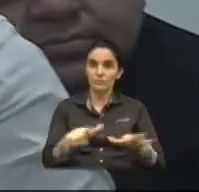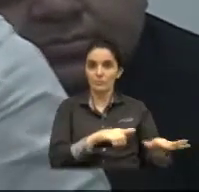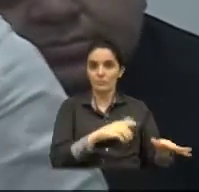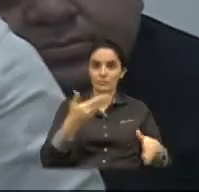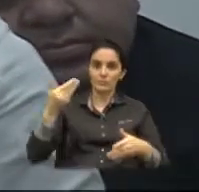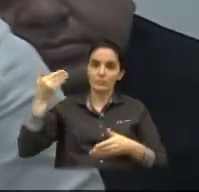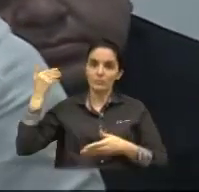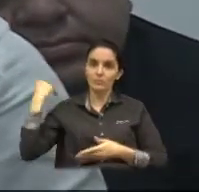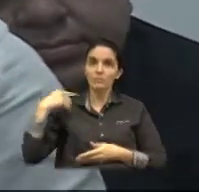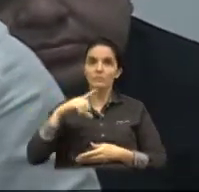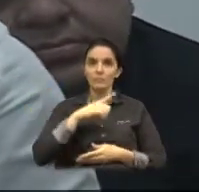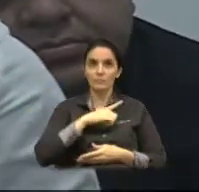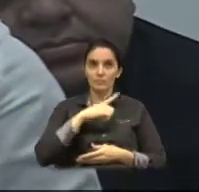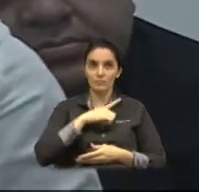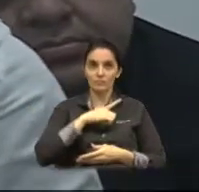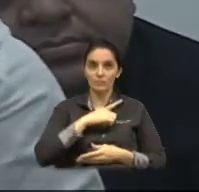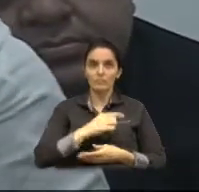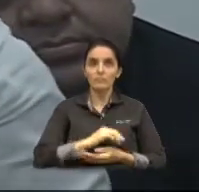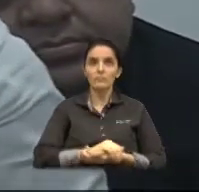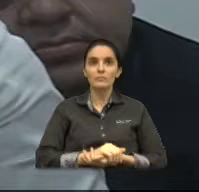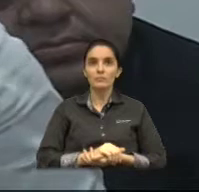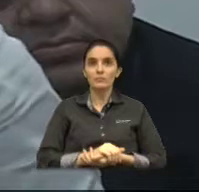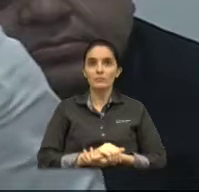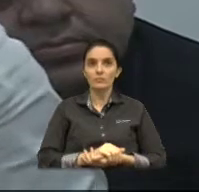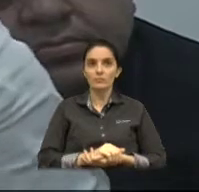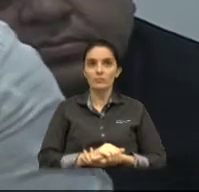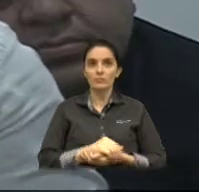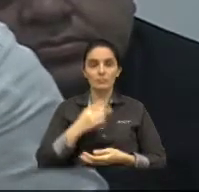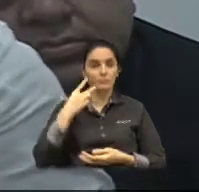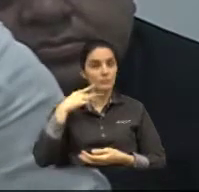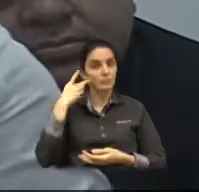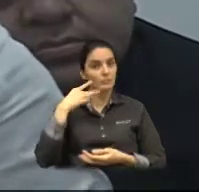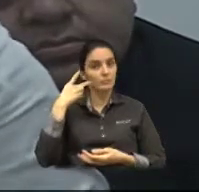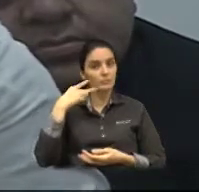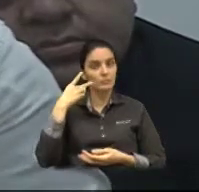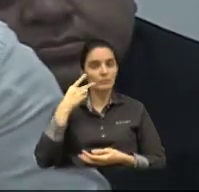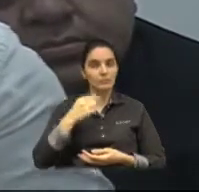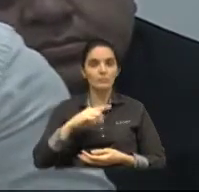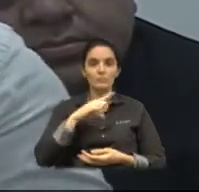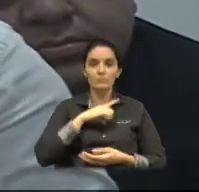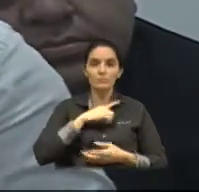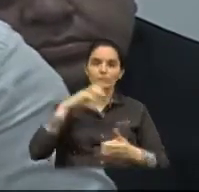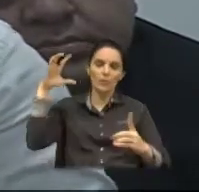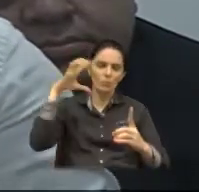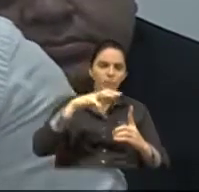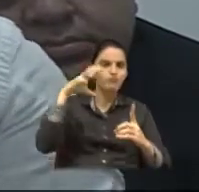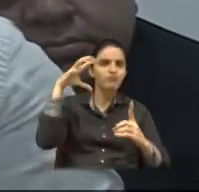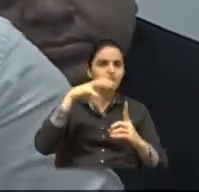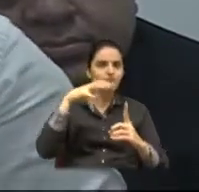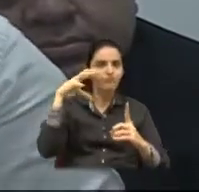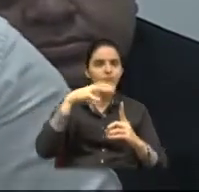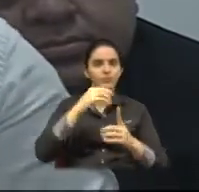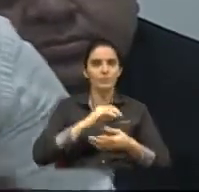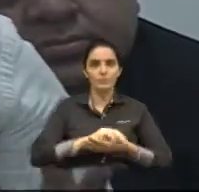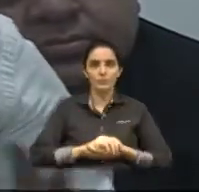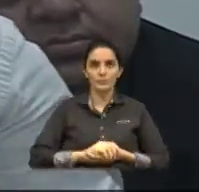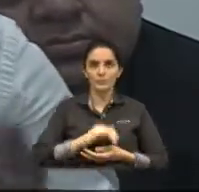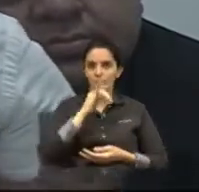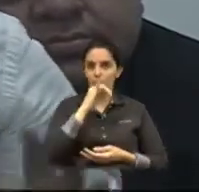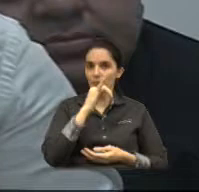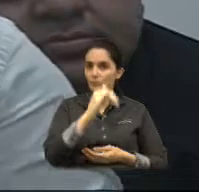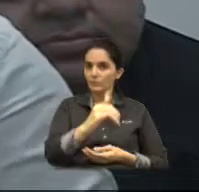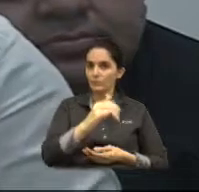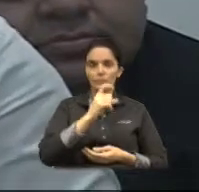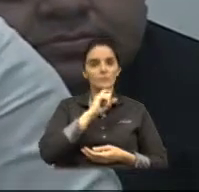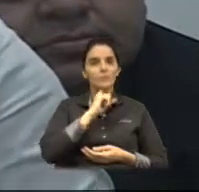tivemos a menção de alguns vereadores estar sofrendo pressão, ameaça. Quero dizer que ninguém, nenhum